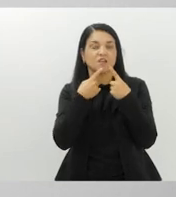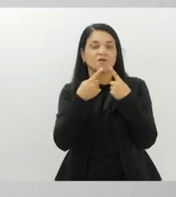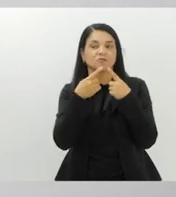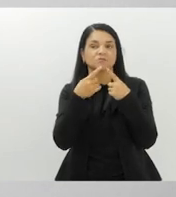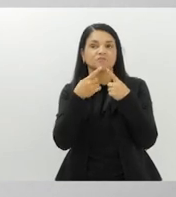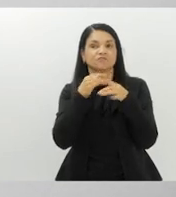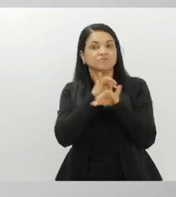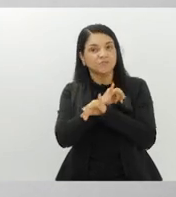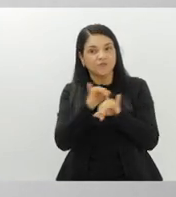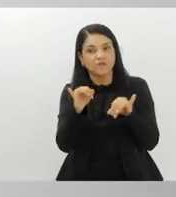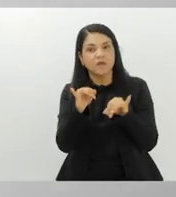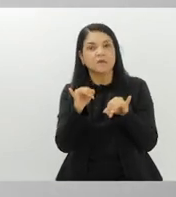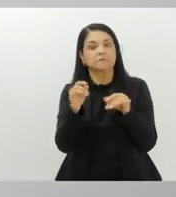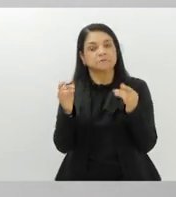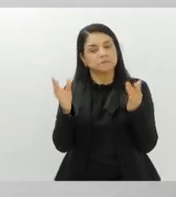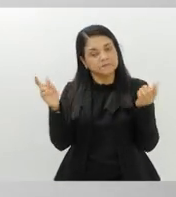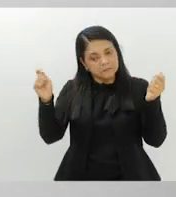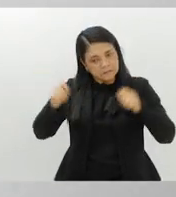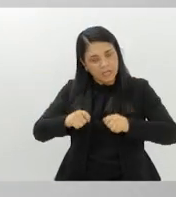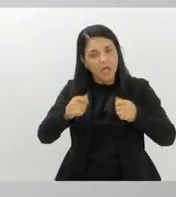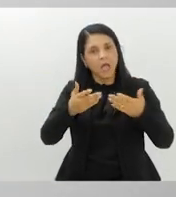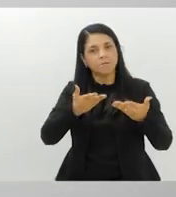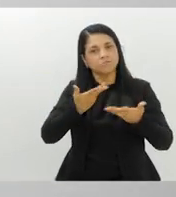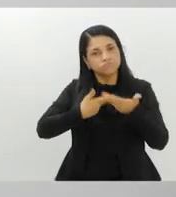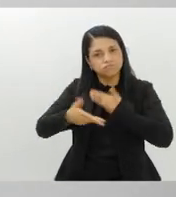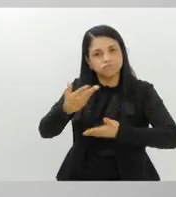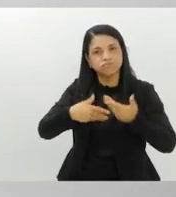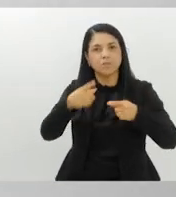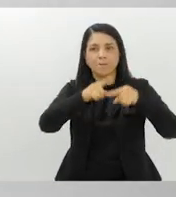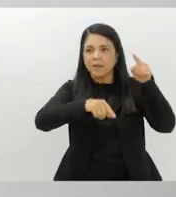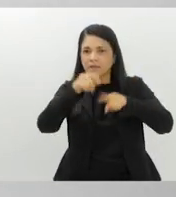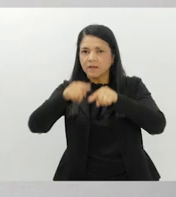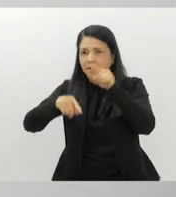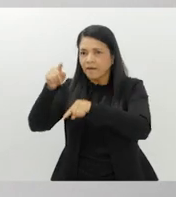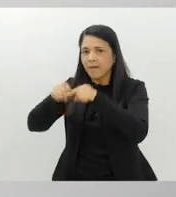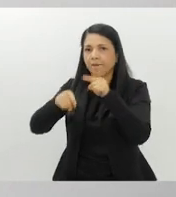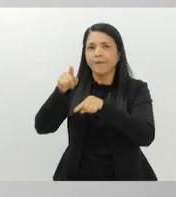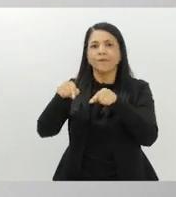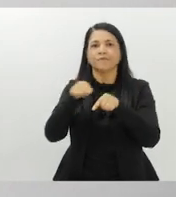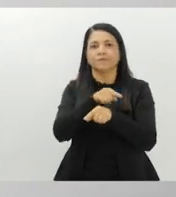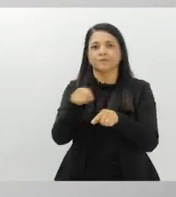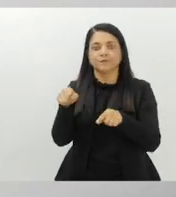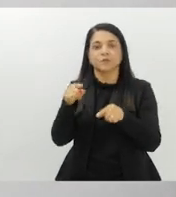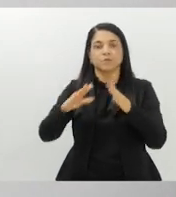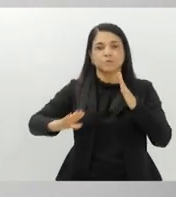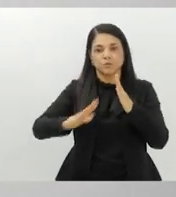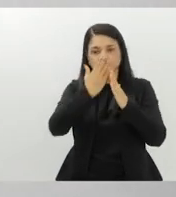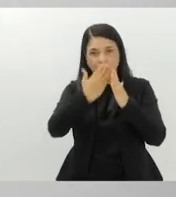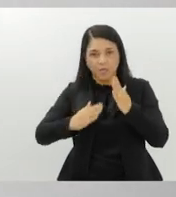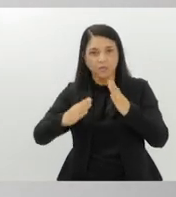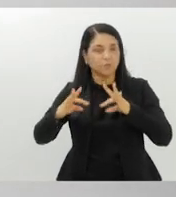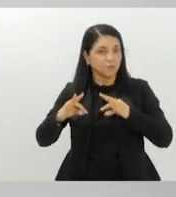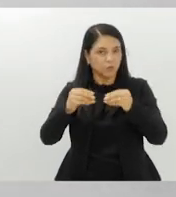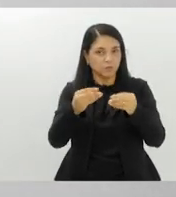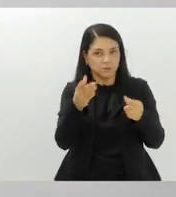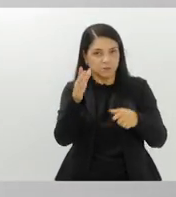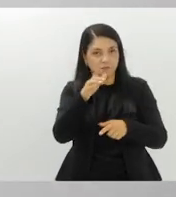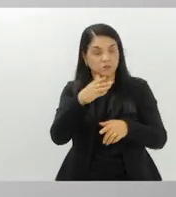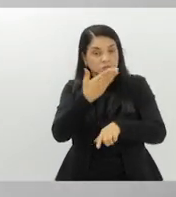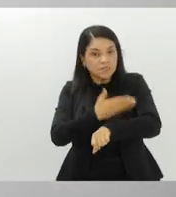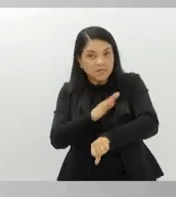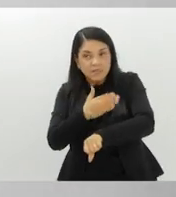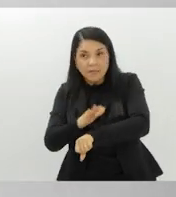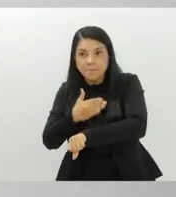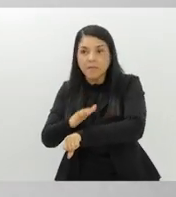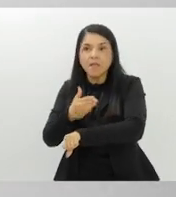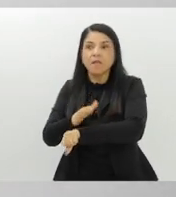a gente está à disposição aí para todo o material que vocês estão construindo aí para o Terreiro para Todos, com treinamentos,